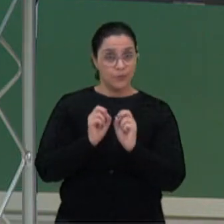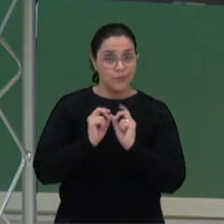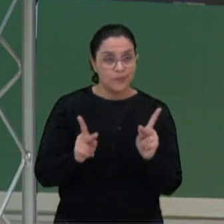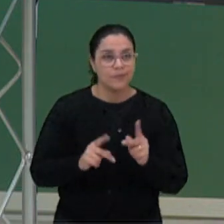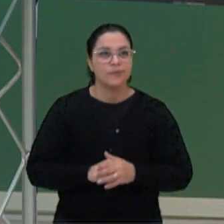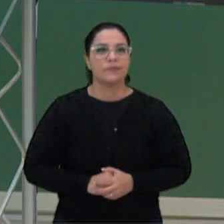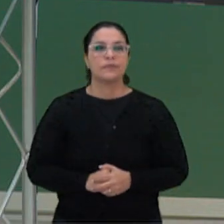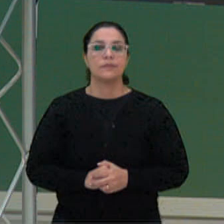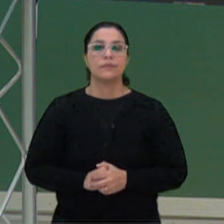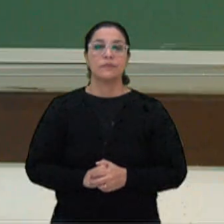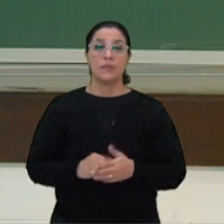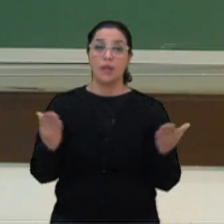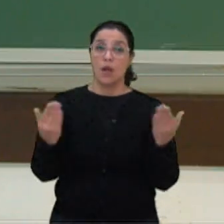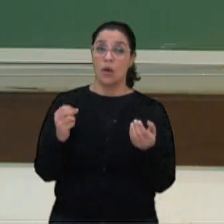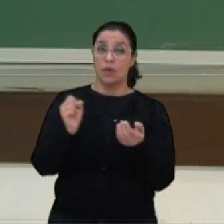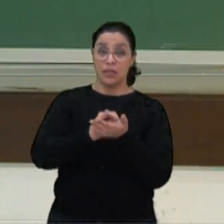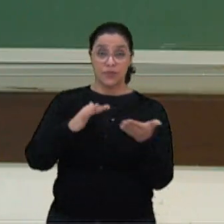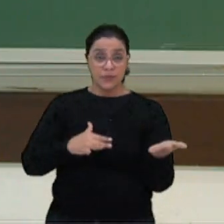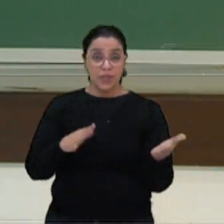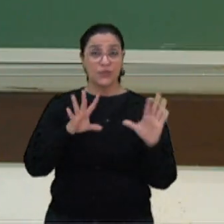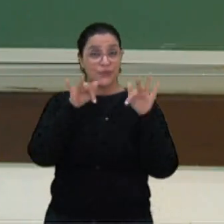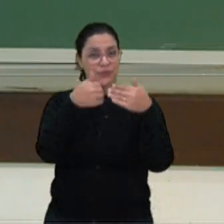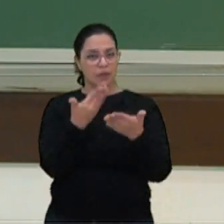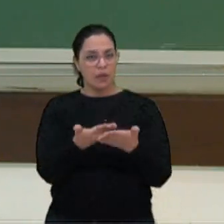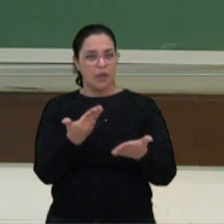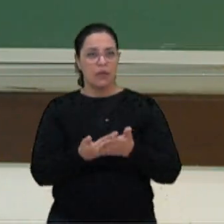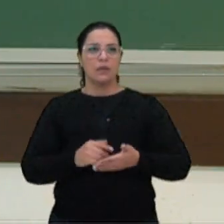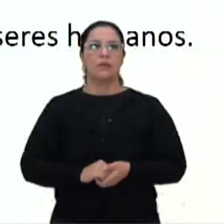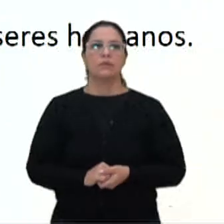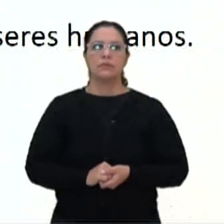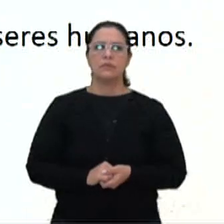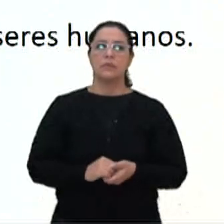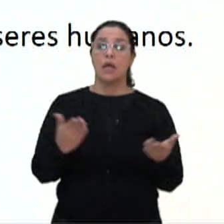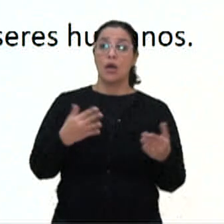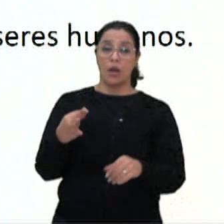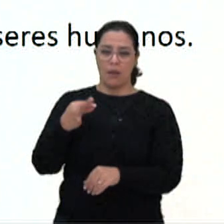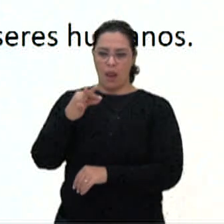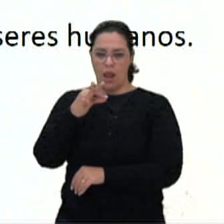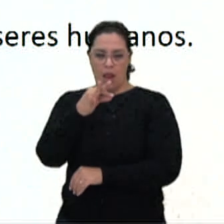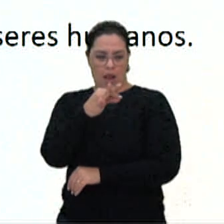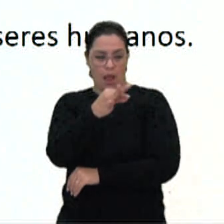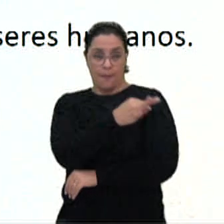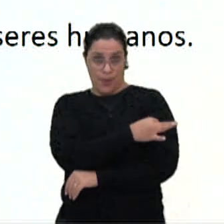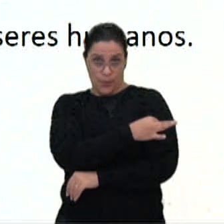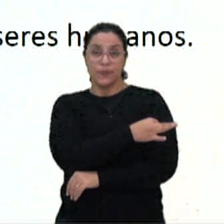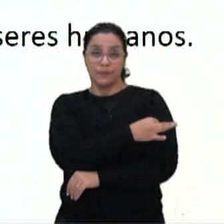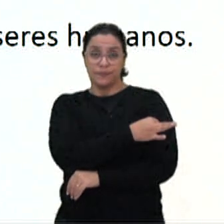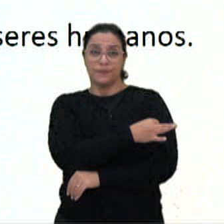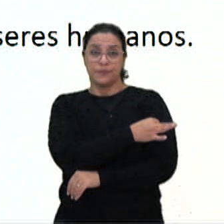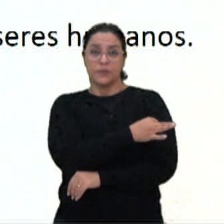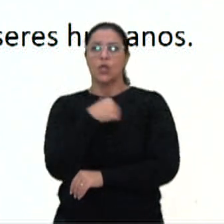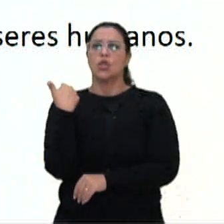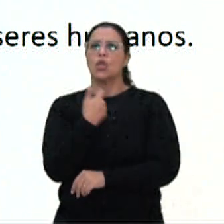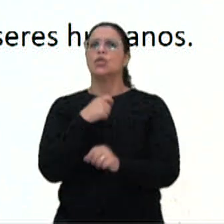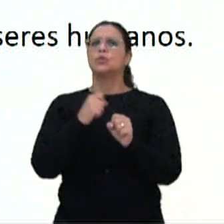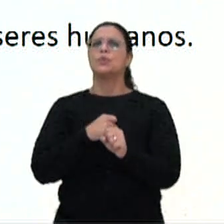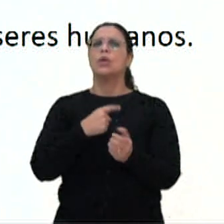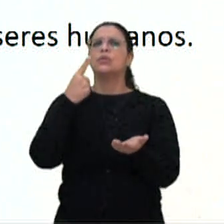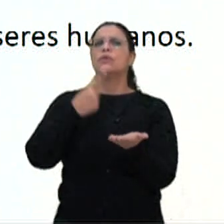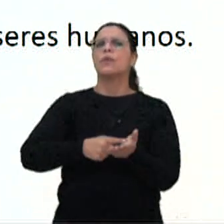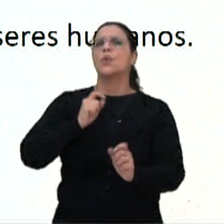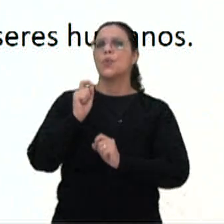ok? Um exercício para a gente encerrar a aula, gente. Ao ser picado por um mosquito Aedes aegypti, podemos confirmar